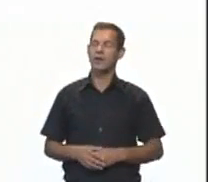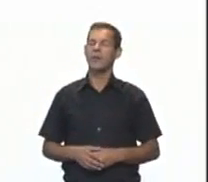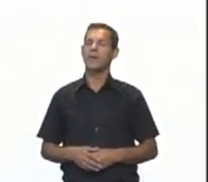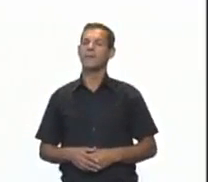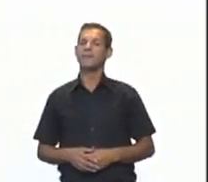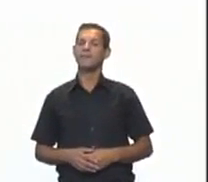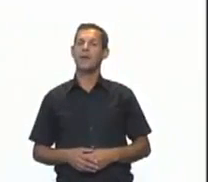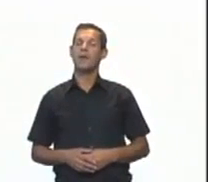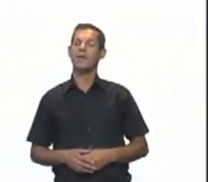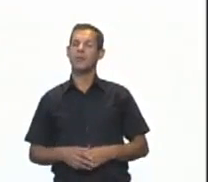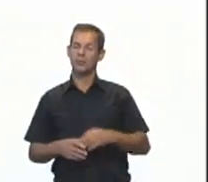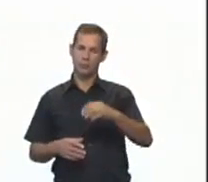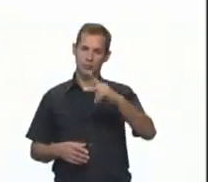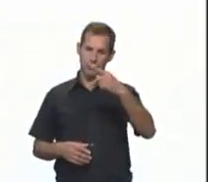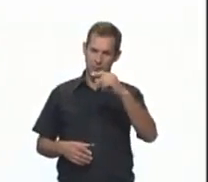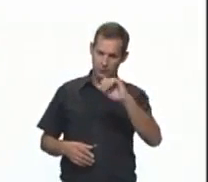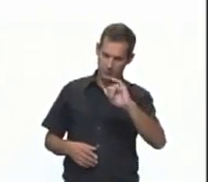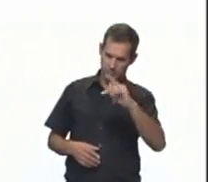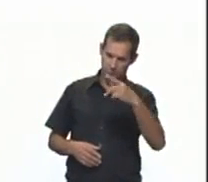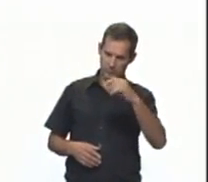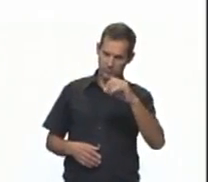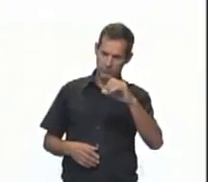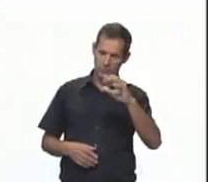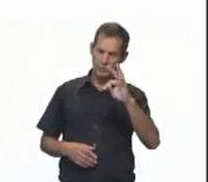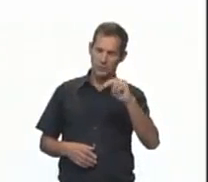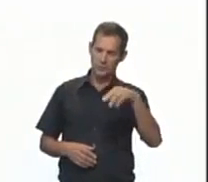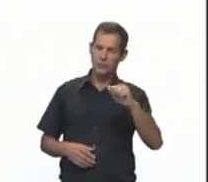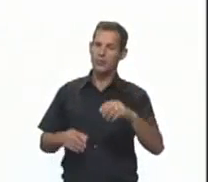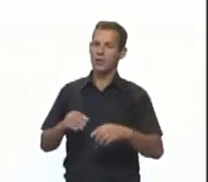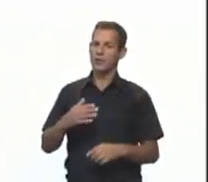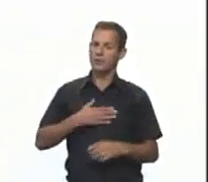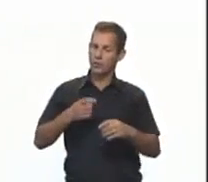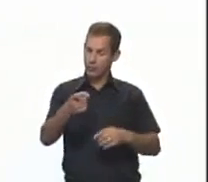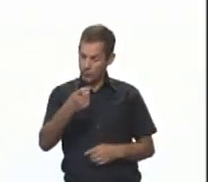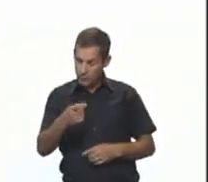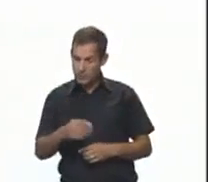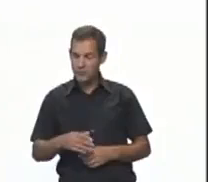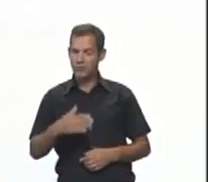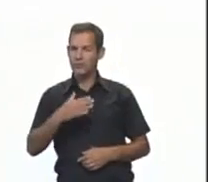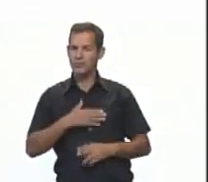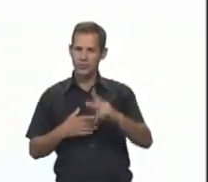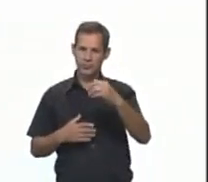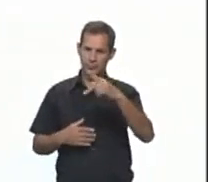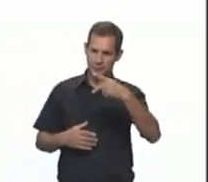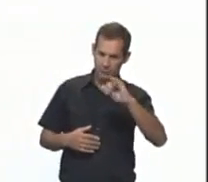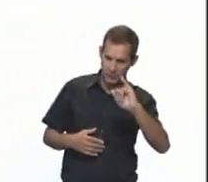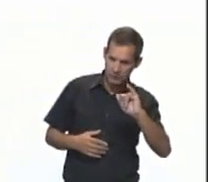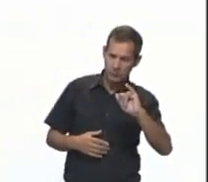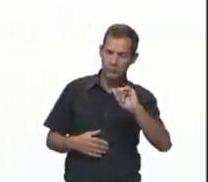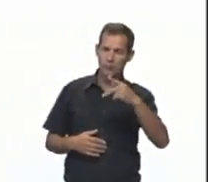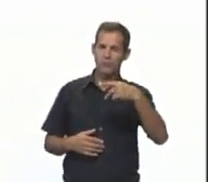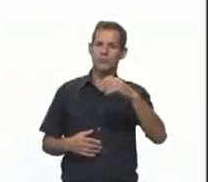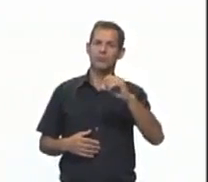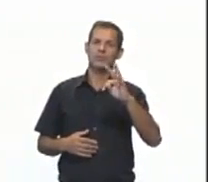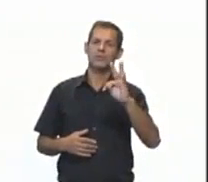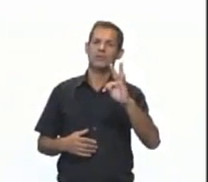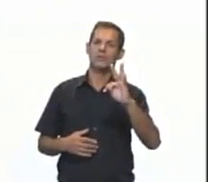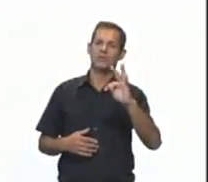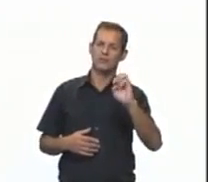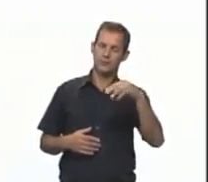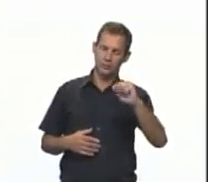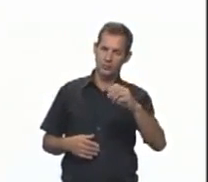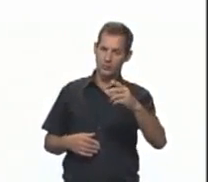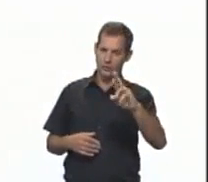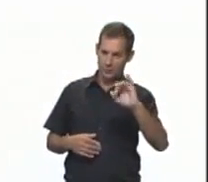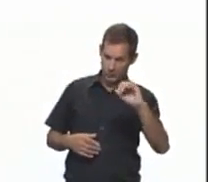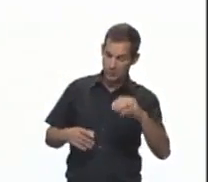hipotenusa. Então, cosseno de θ é igual a x, que é o meu cateto adjacente, sobre a minha hipotenusa, que é o raio. Isso, se a gente multiplicar